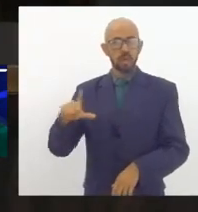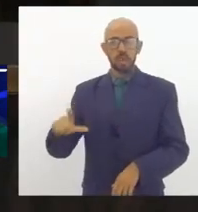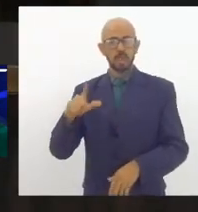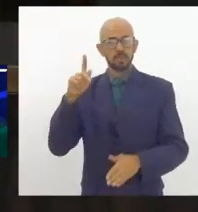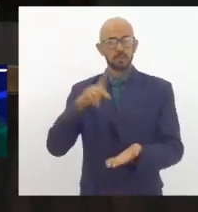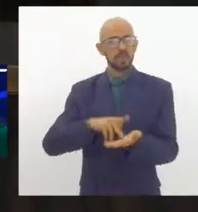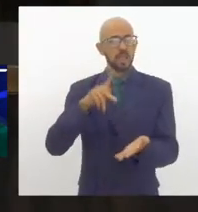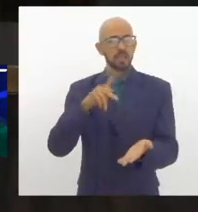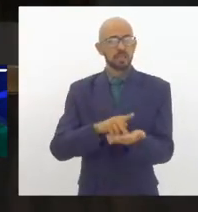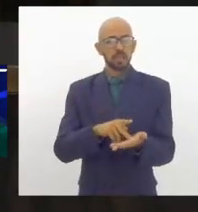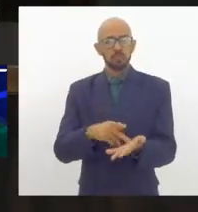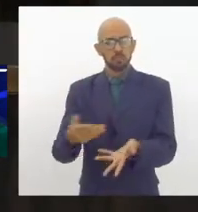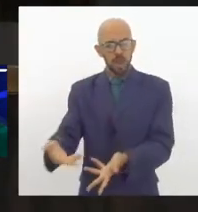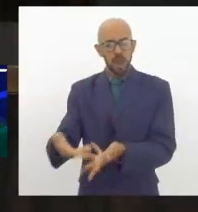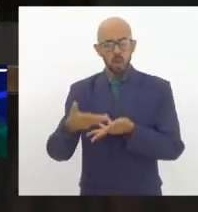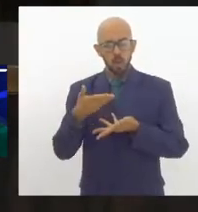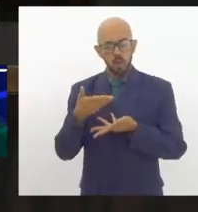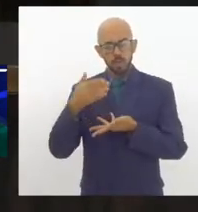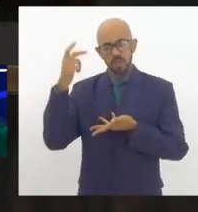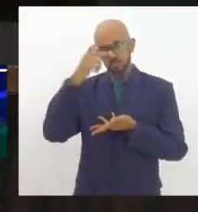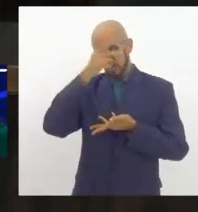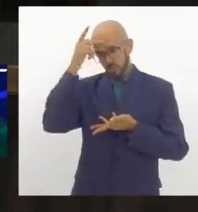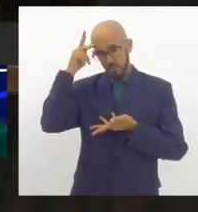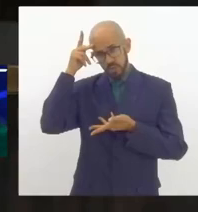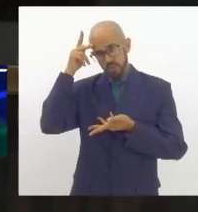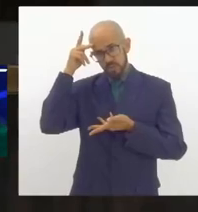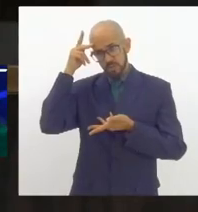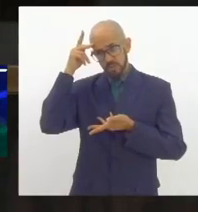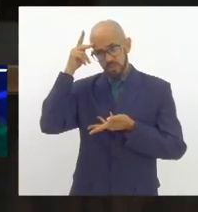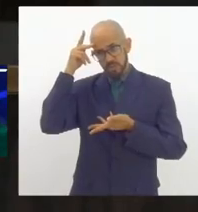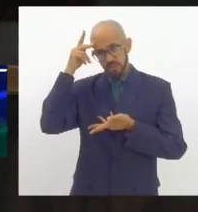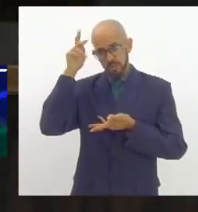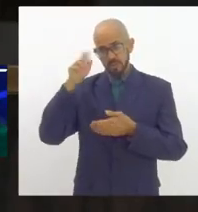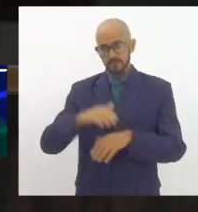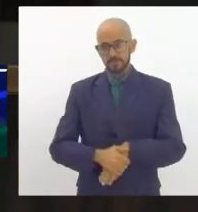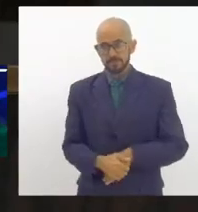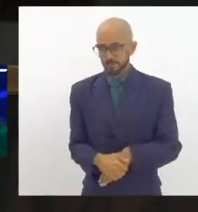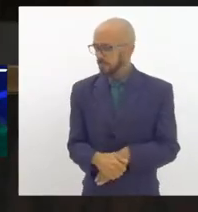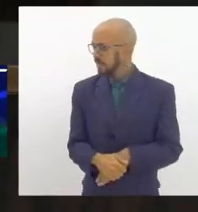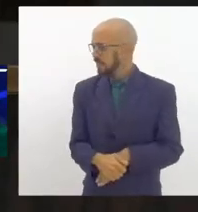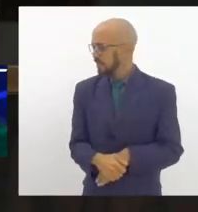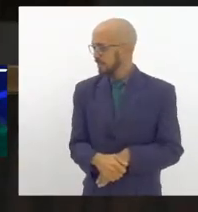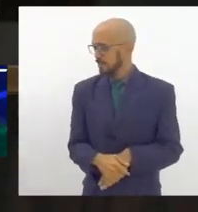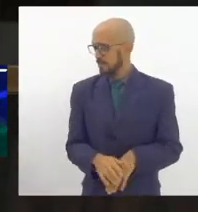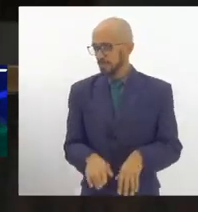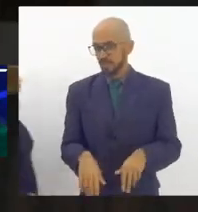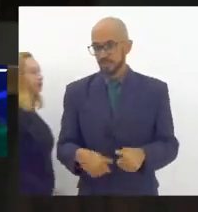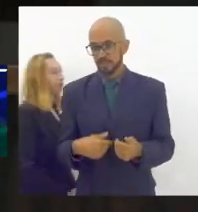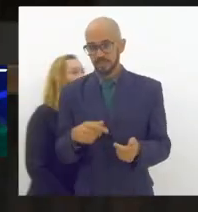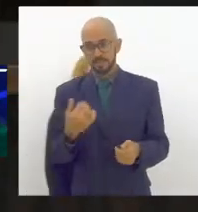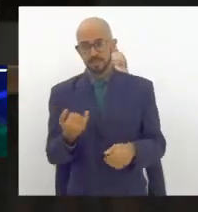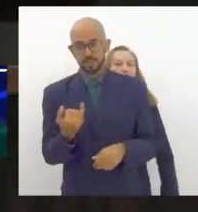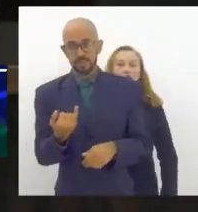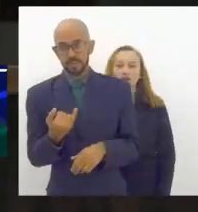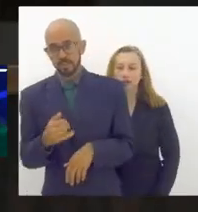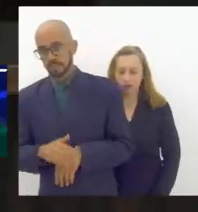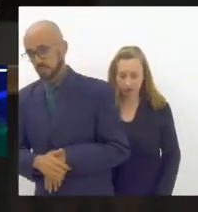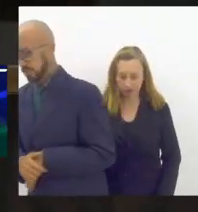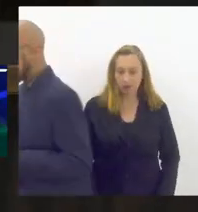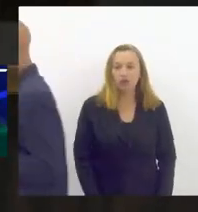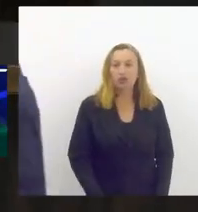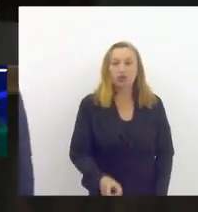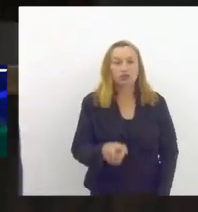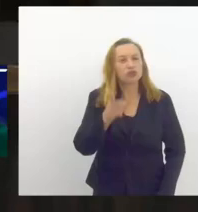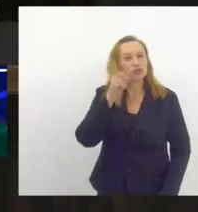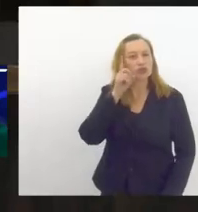verdadeiro para acolher essas pessoas então eu é importante cada dia que passa Deputado waldeck